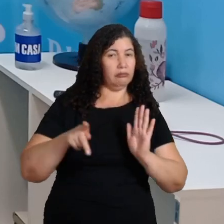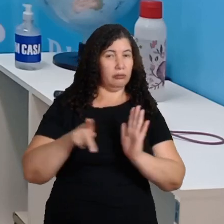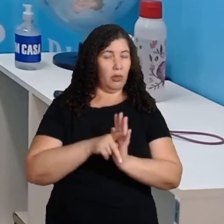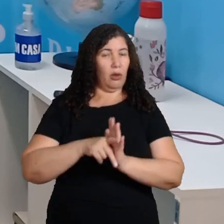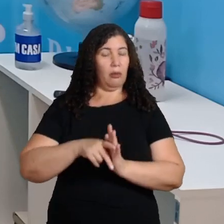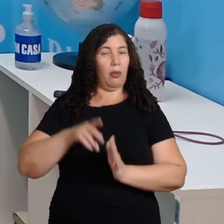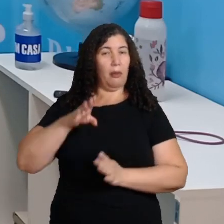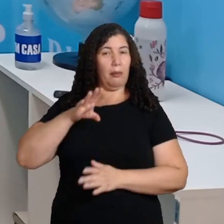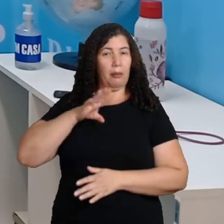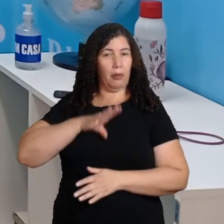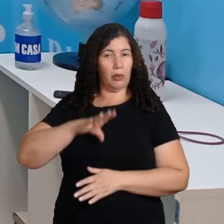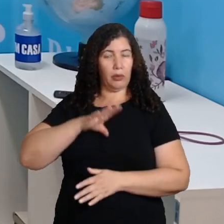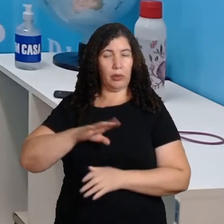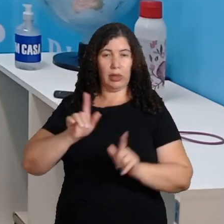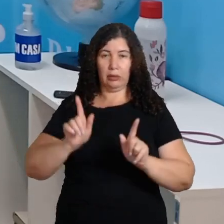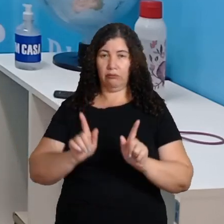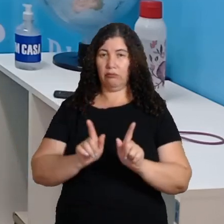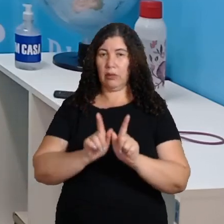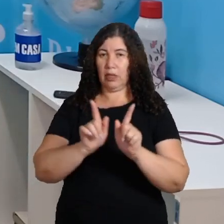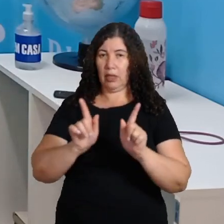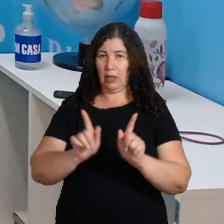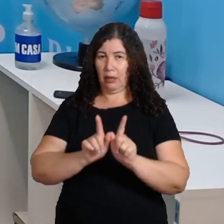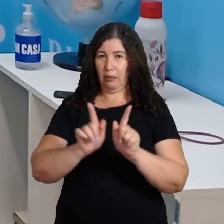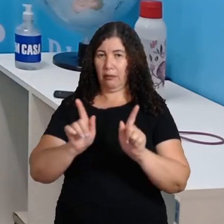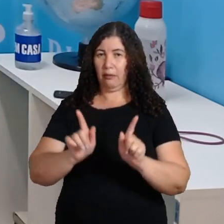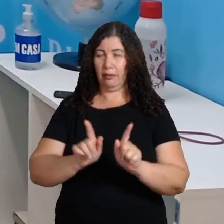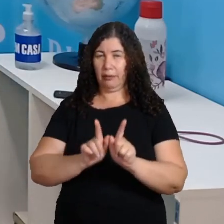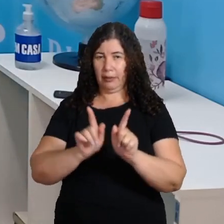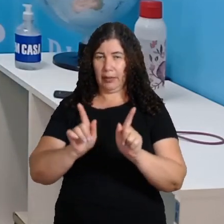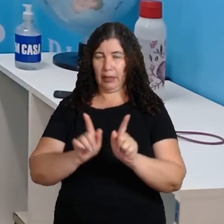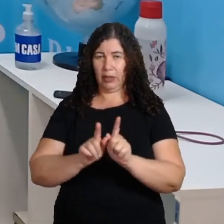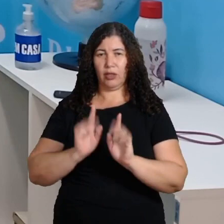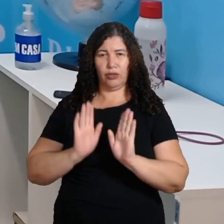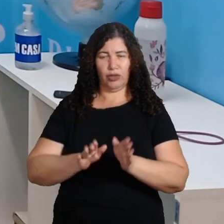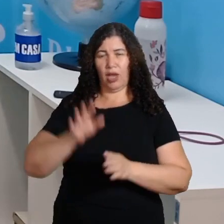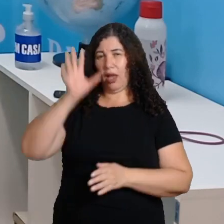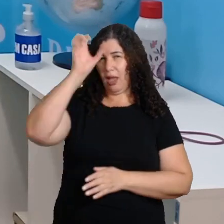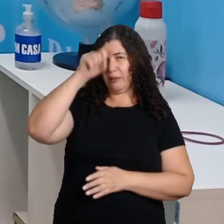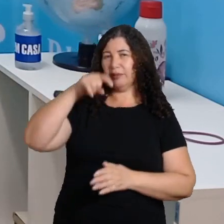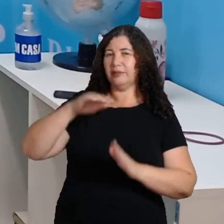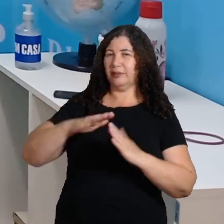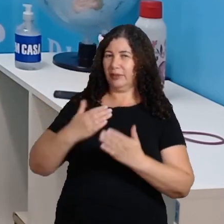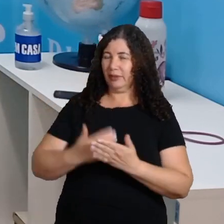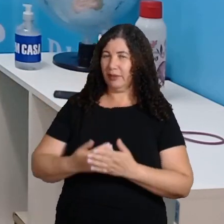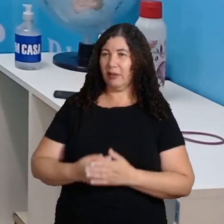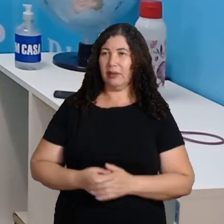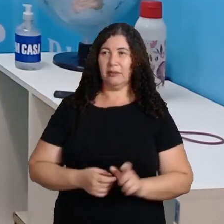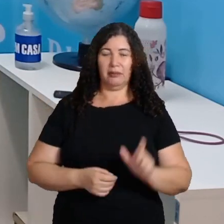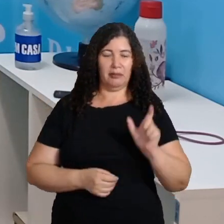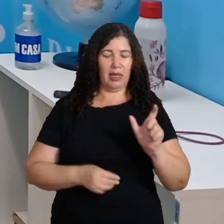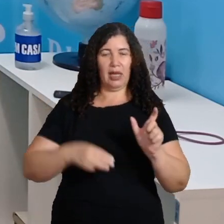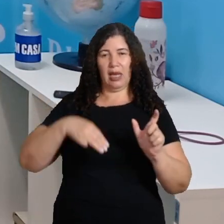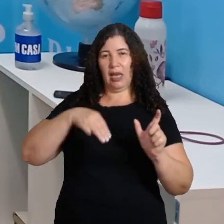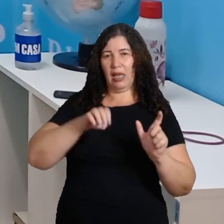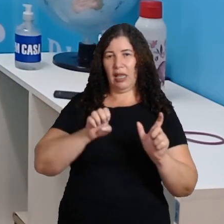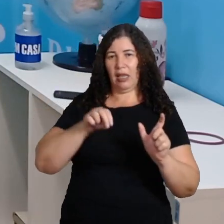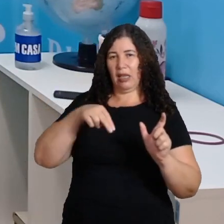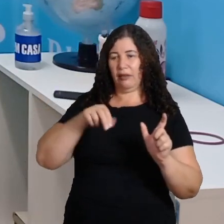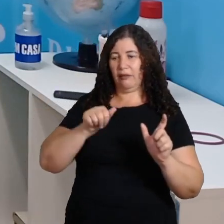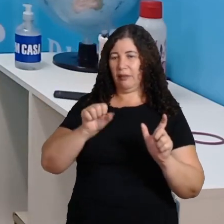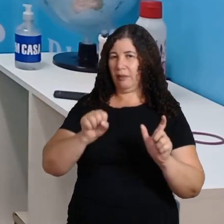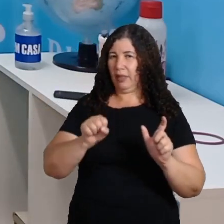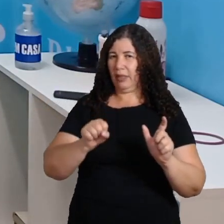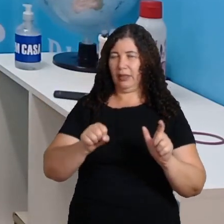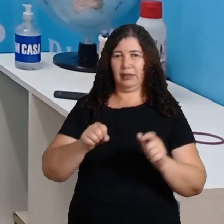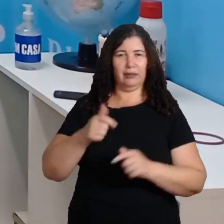a gramática que nós estudamos aqui na escola, esta palavra não